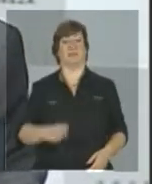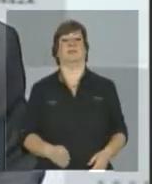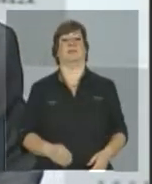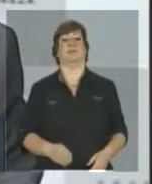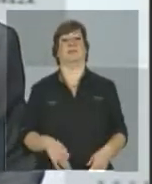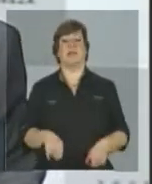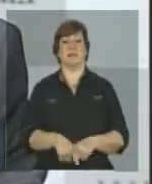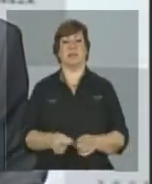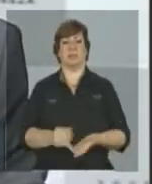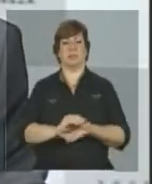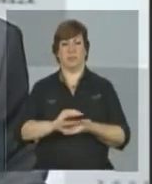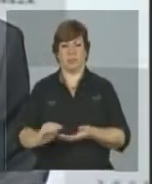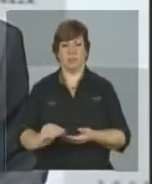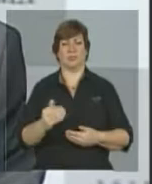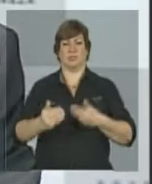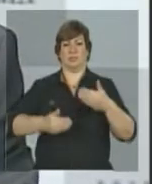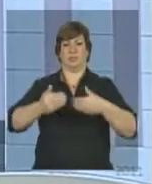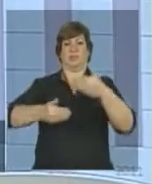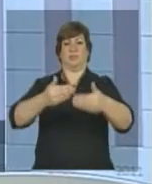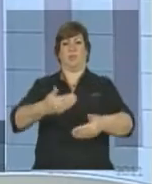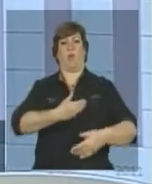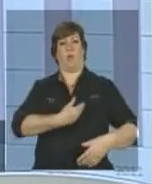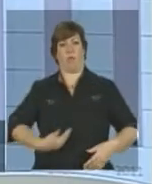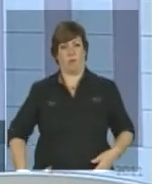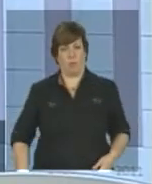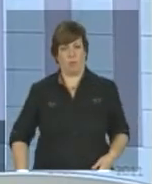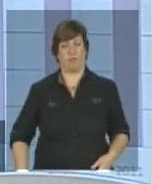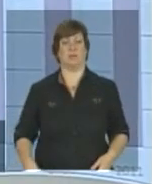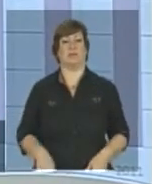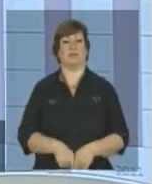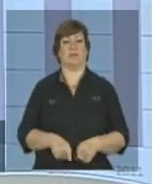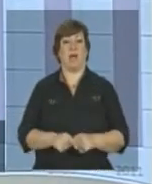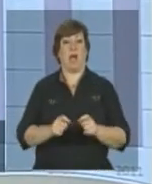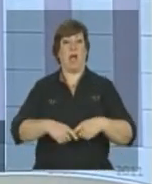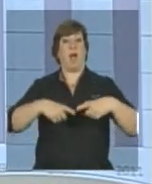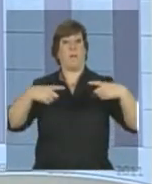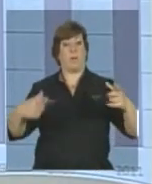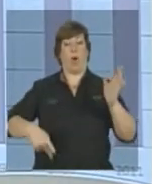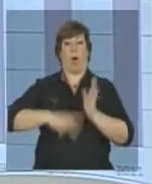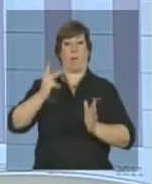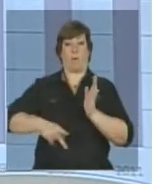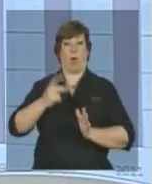de investimento público e o aumento progressivo de transplantes no país, né?